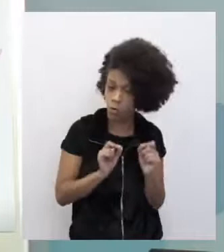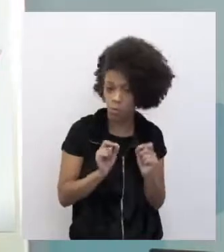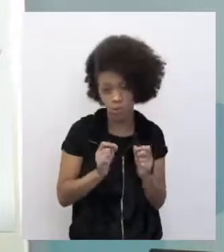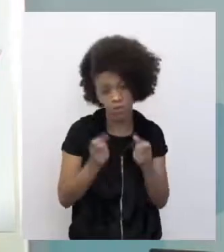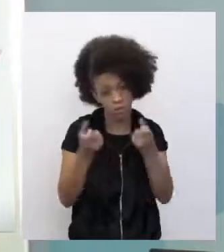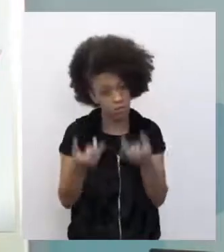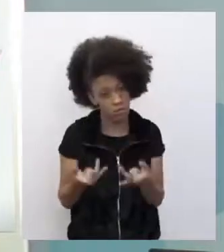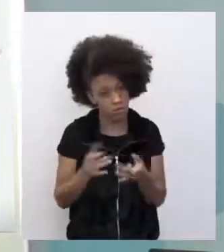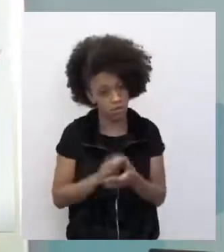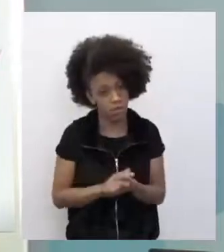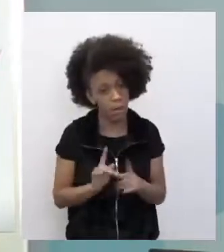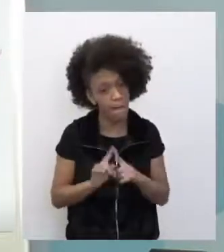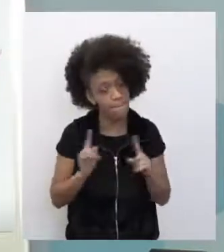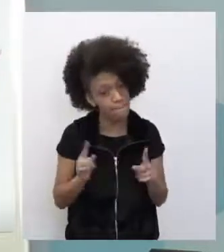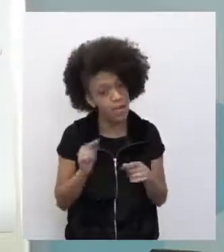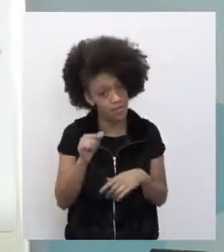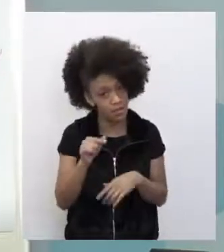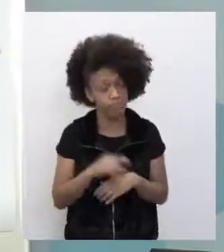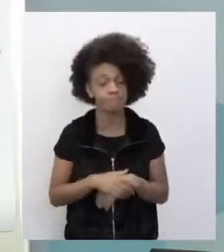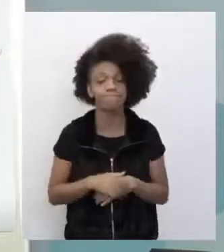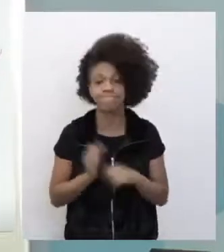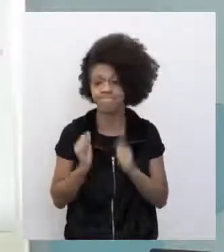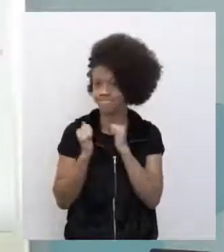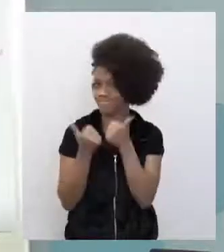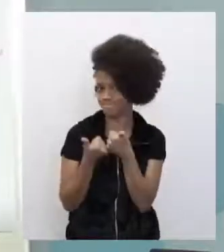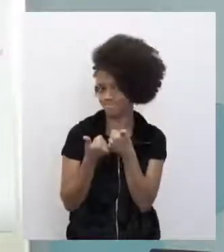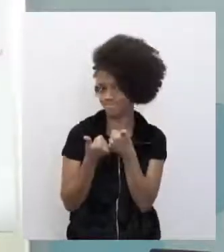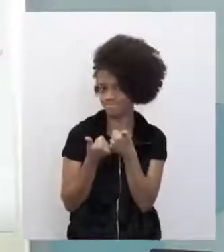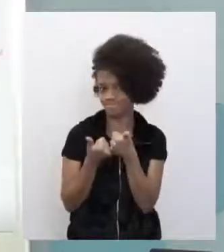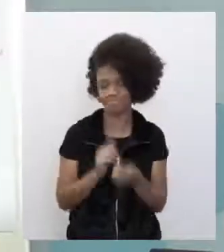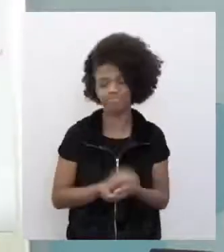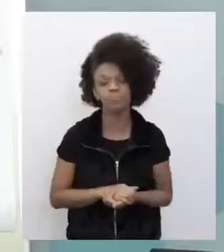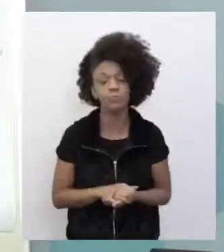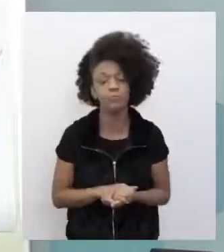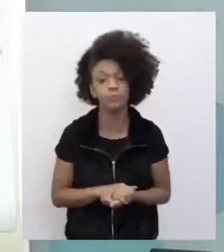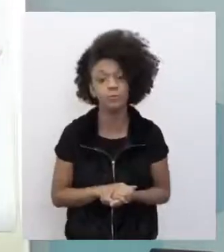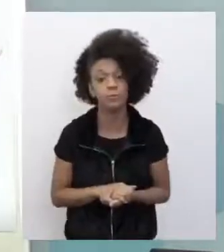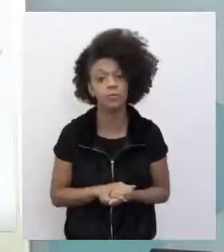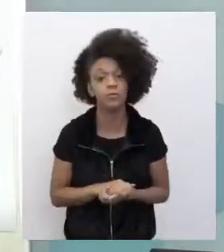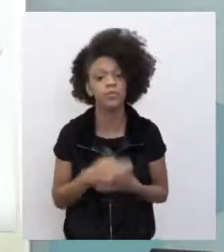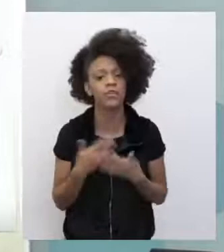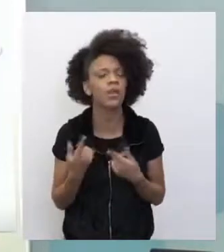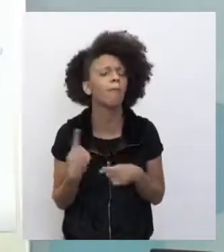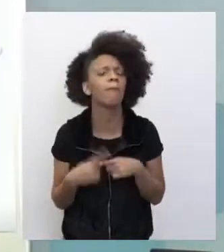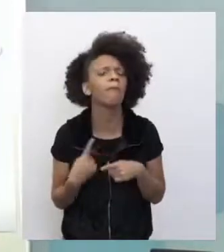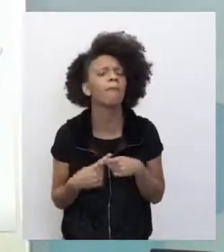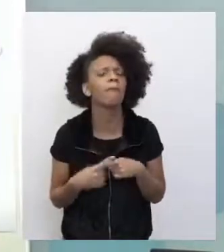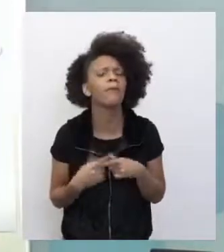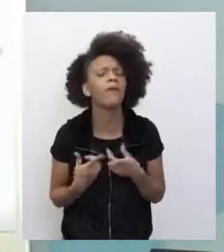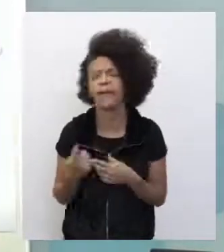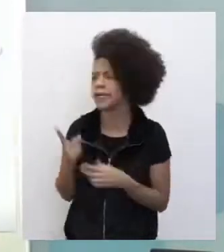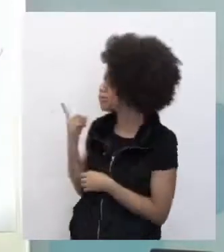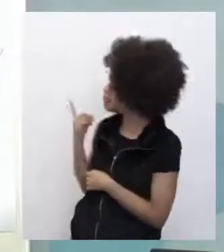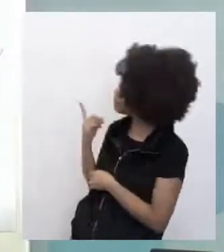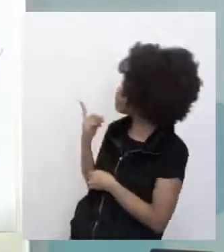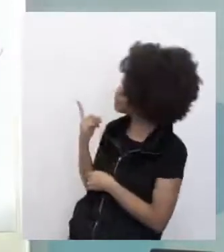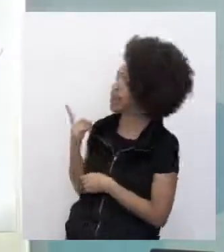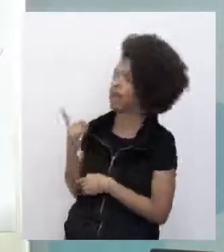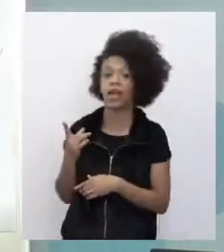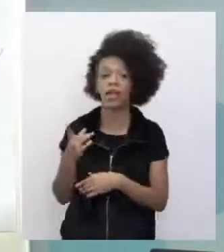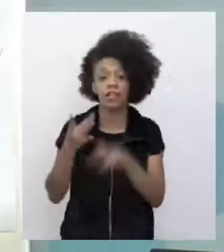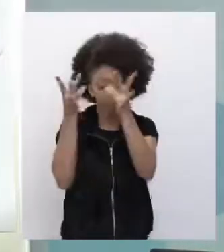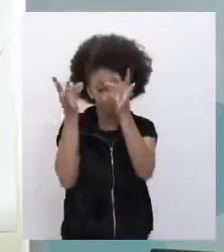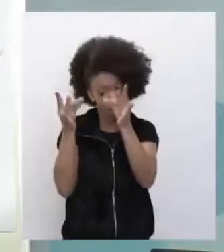agora, mas ele é um adjetivo, tá bom? Na morfologia a gente sabe. E aí, por que ele é um adjetivo? Porque ele está caracterizando